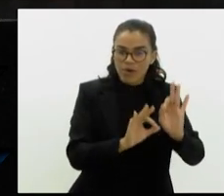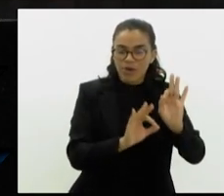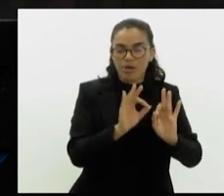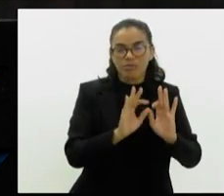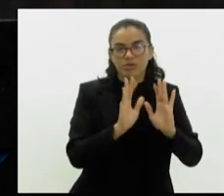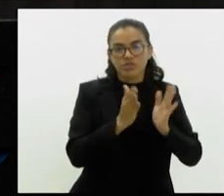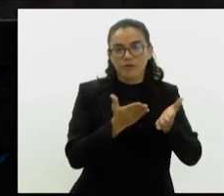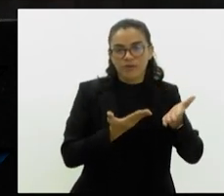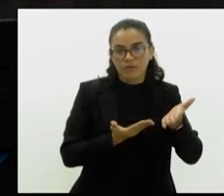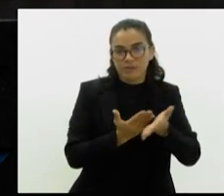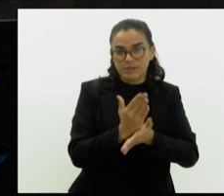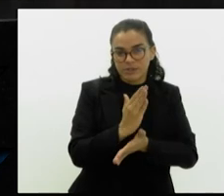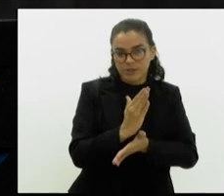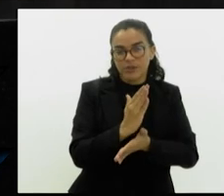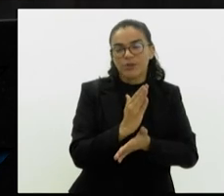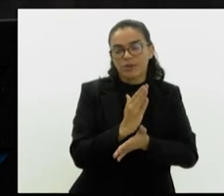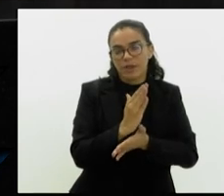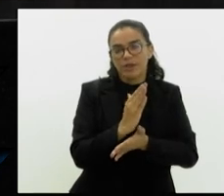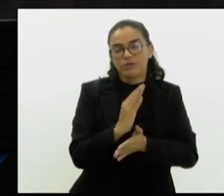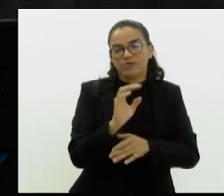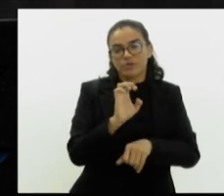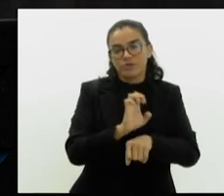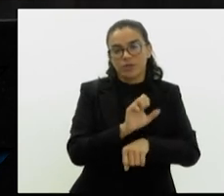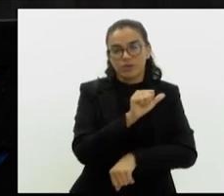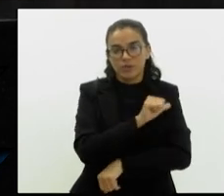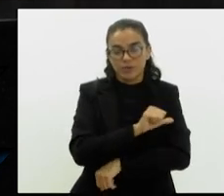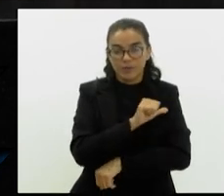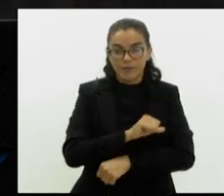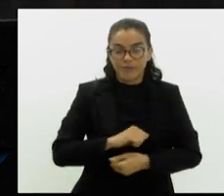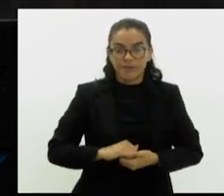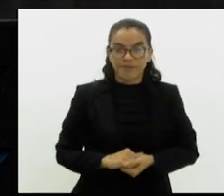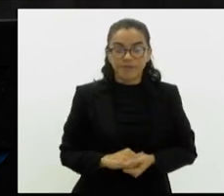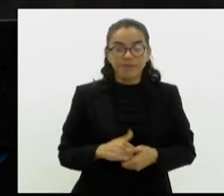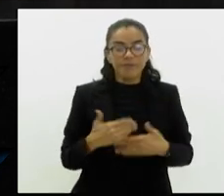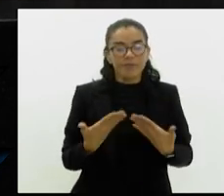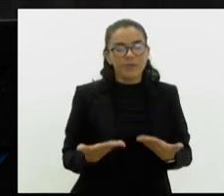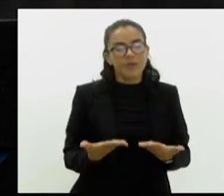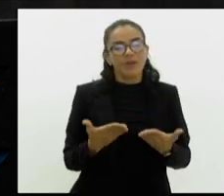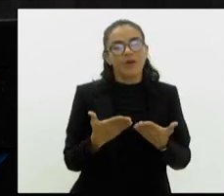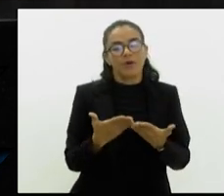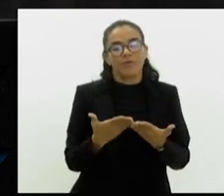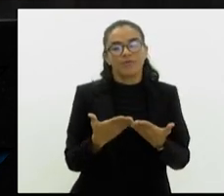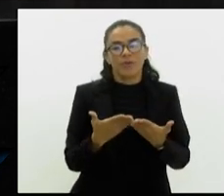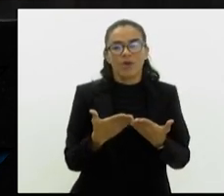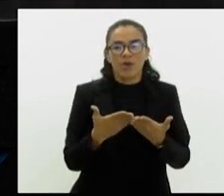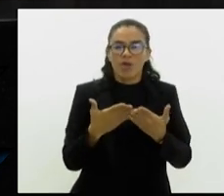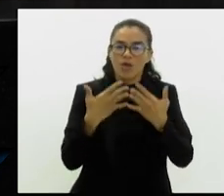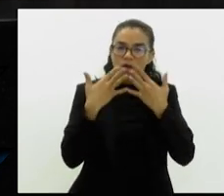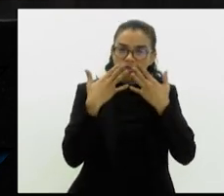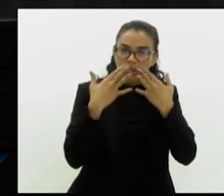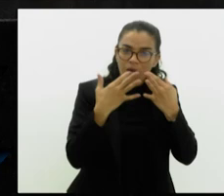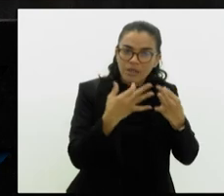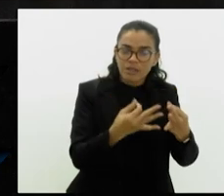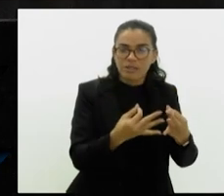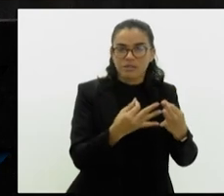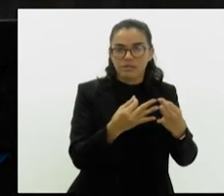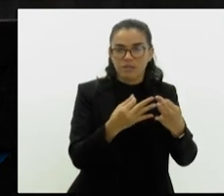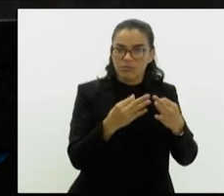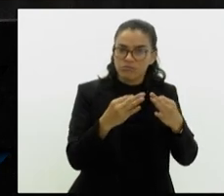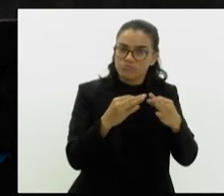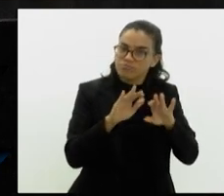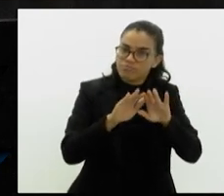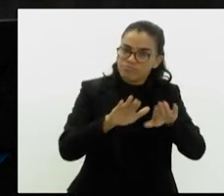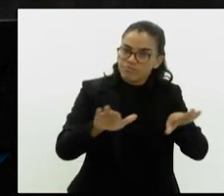aqui sancionado no estado do Rio de Janeiro então eu chamo a atenção da Anatel chamo a atenção